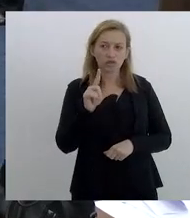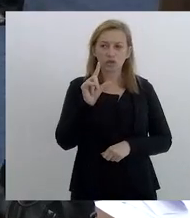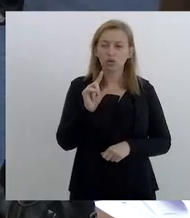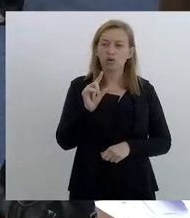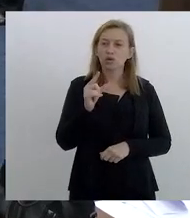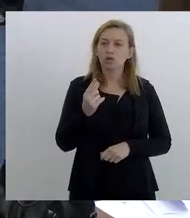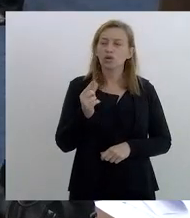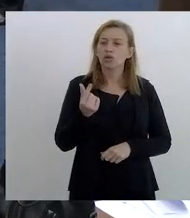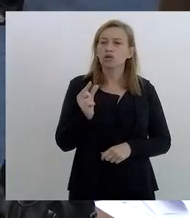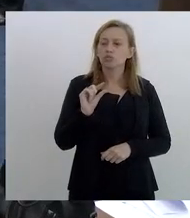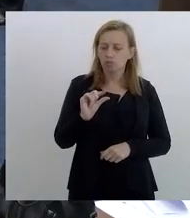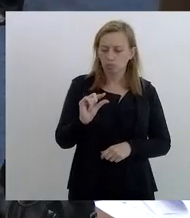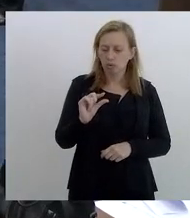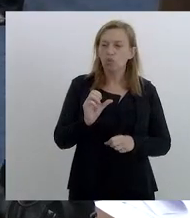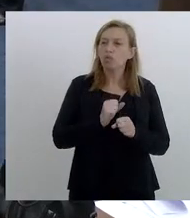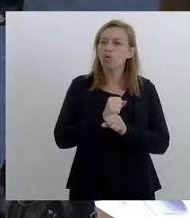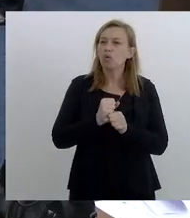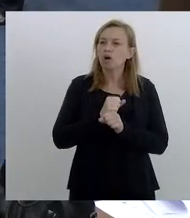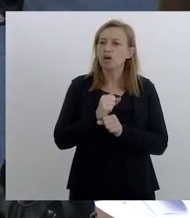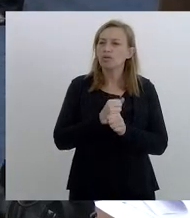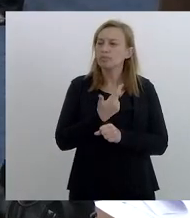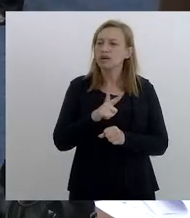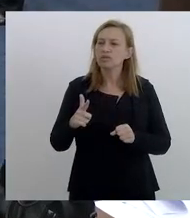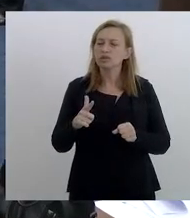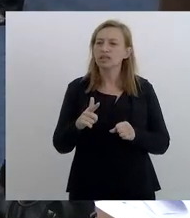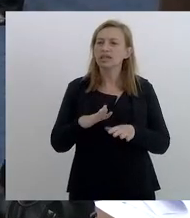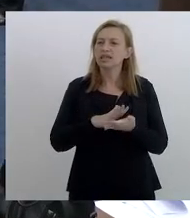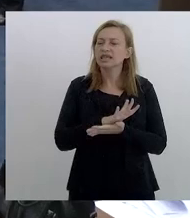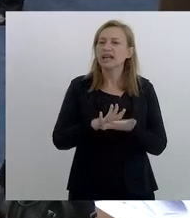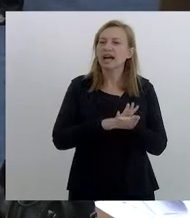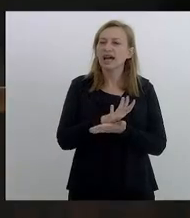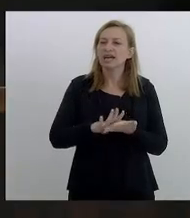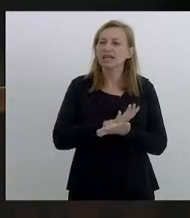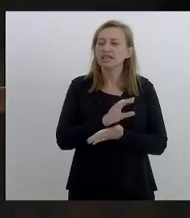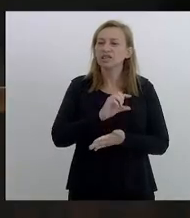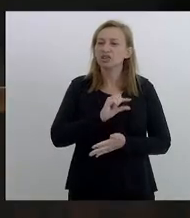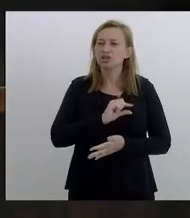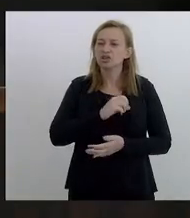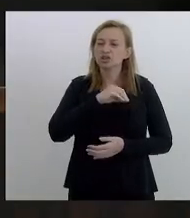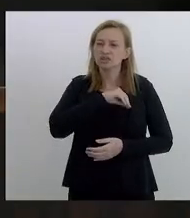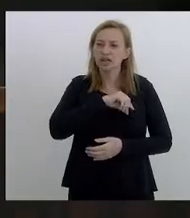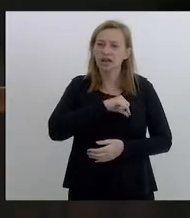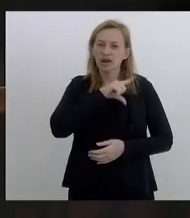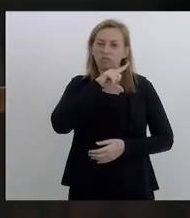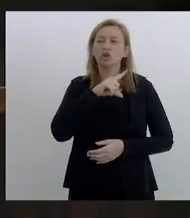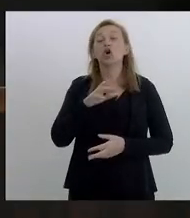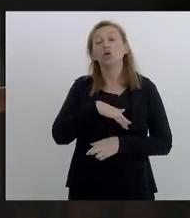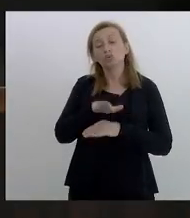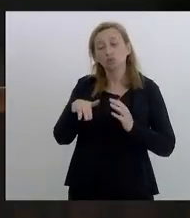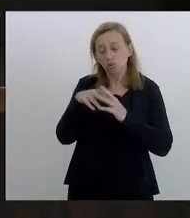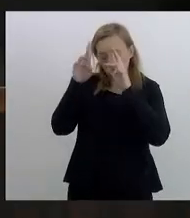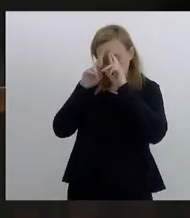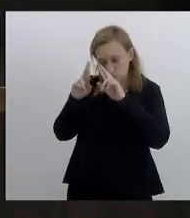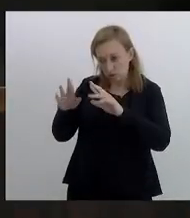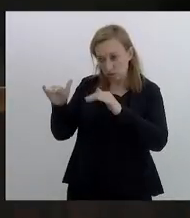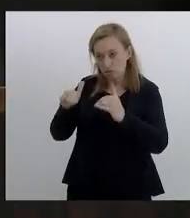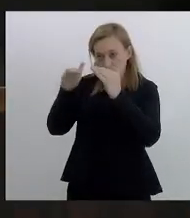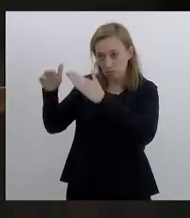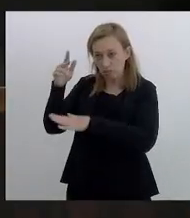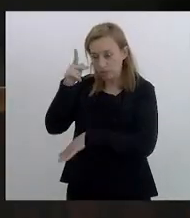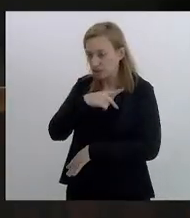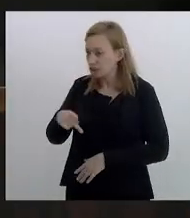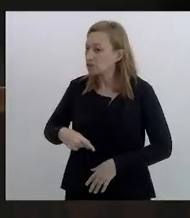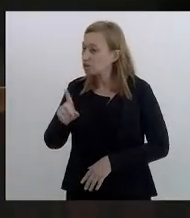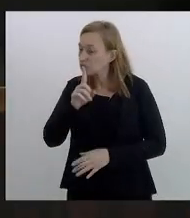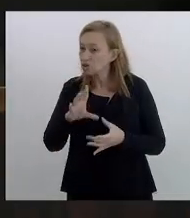ano para não ter nenhum aumento. E isso a gente aqui no Parlamento, com todo o respeito à Vossa Excelência, nós não vamos deixar.